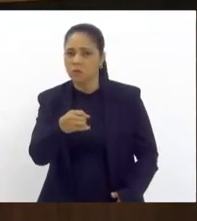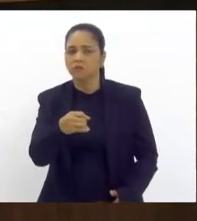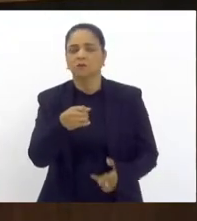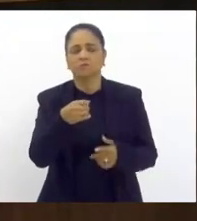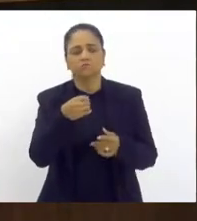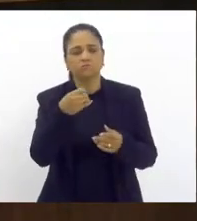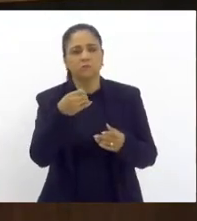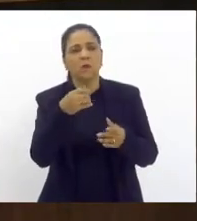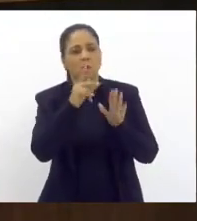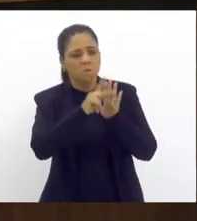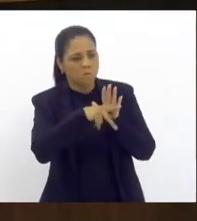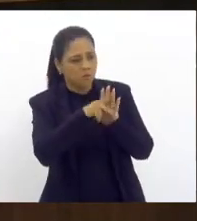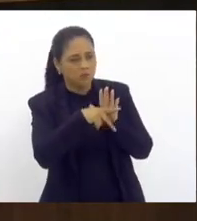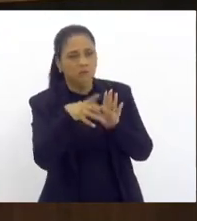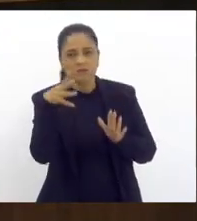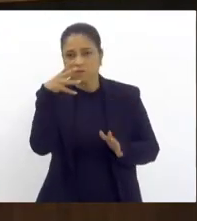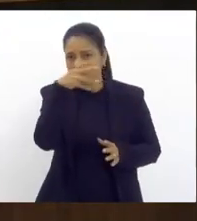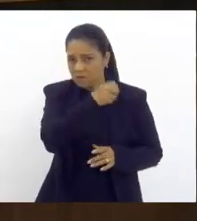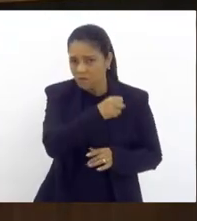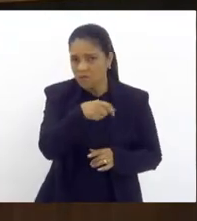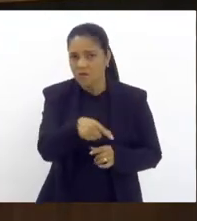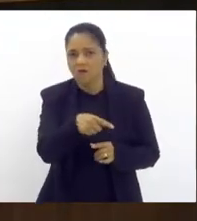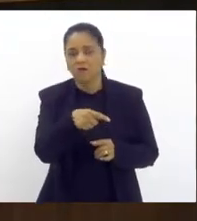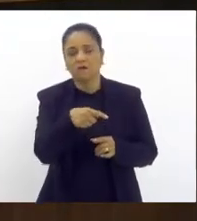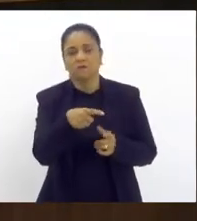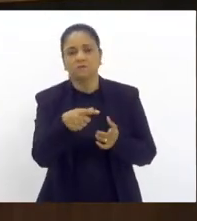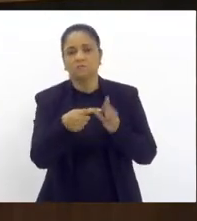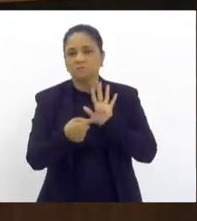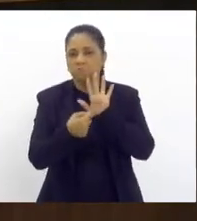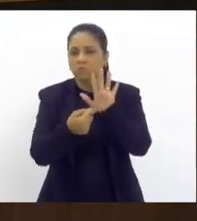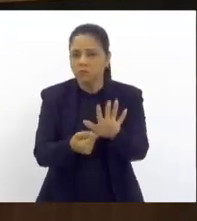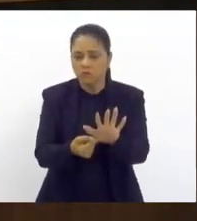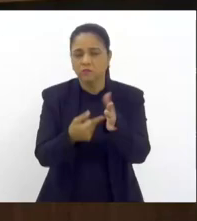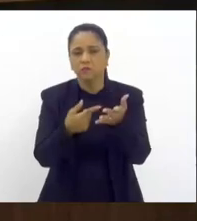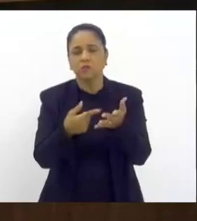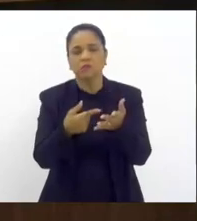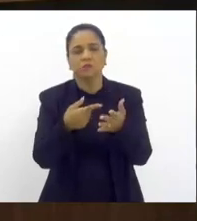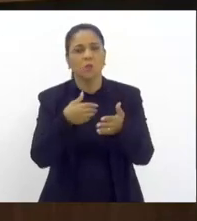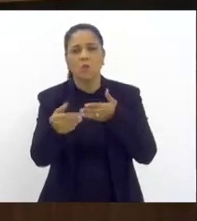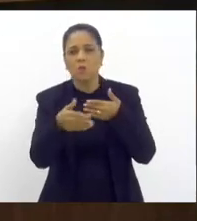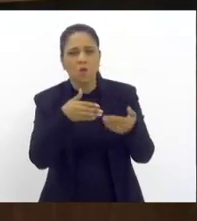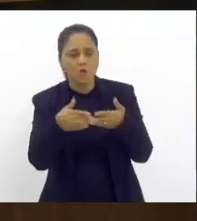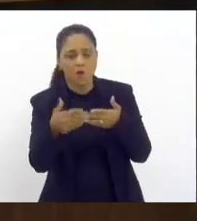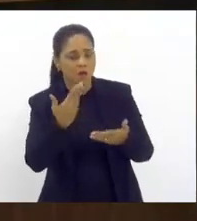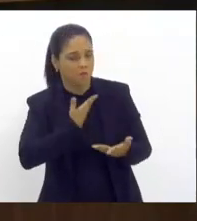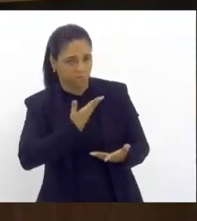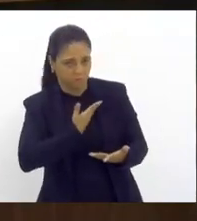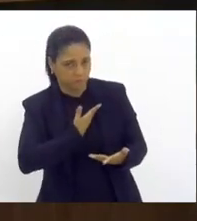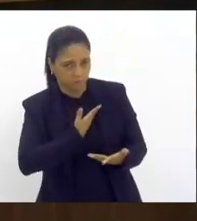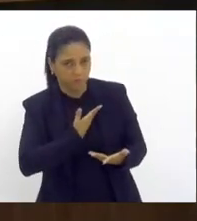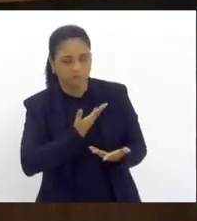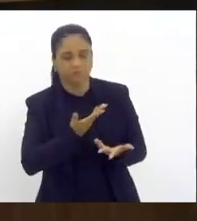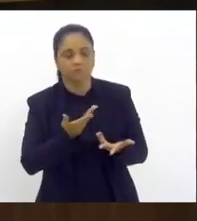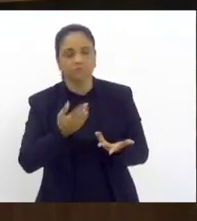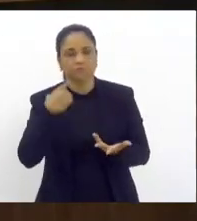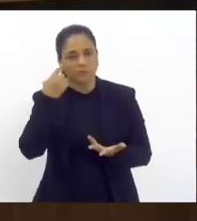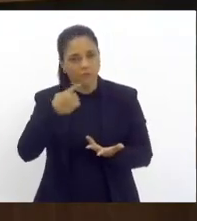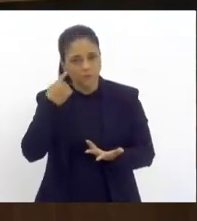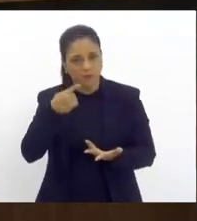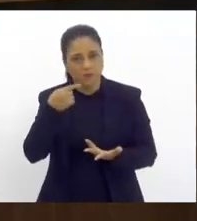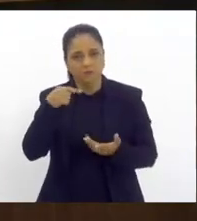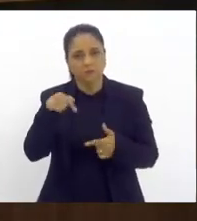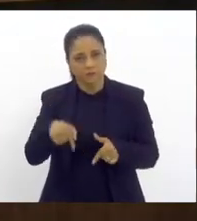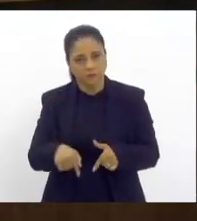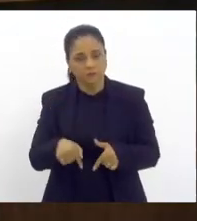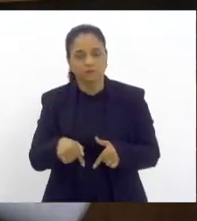projetos e salvando muitos projetos, vários colegas, não obstante a qualquer orientação ideológica que seja daquele